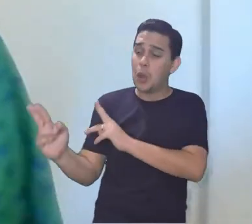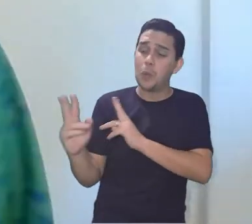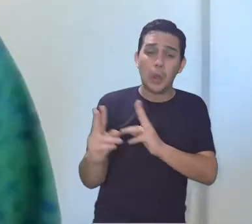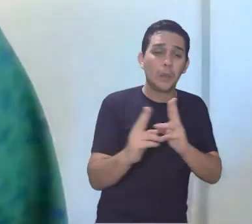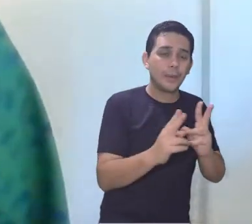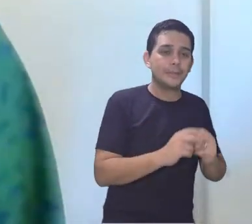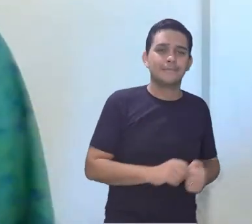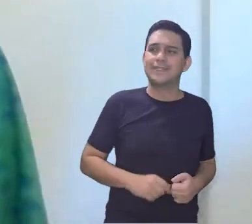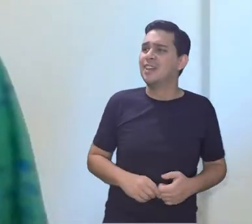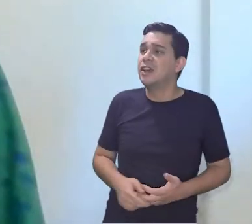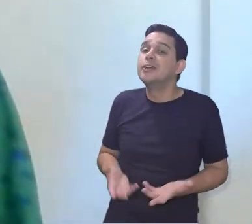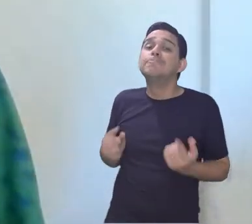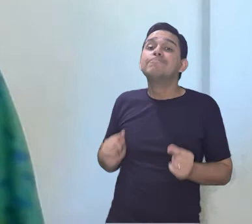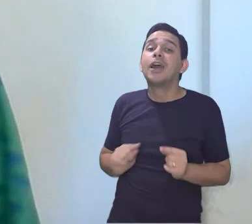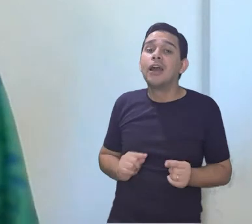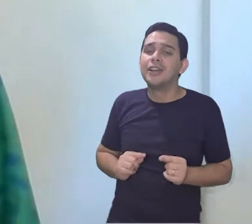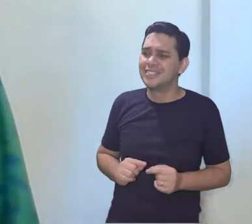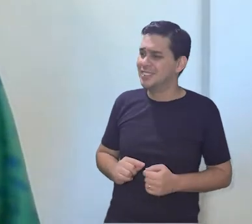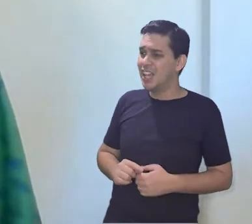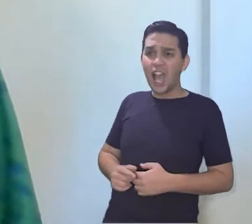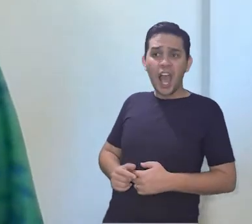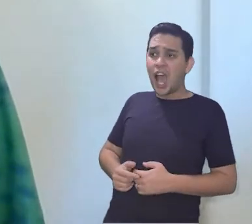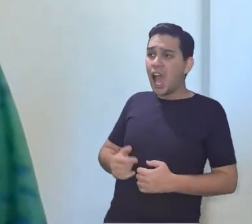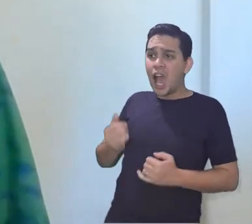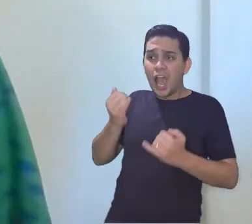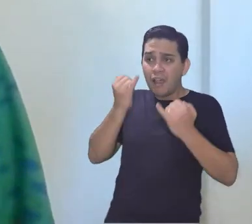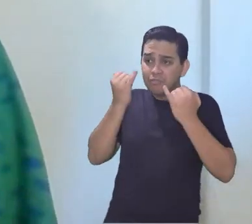a falta de informação, a falta de